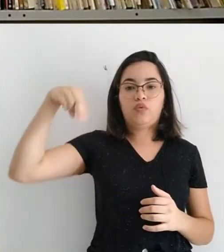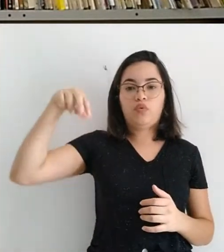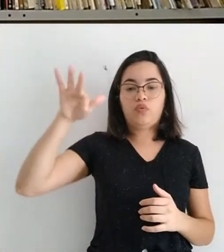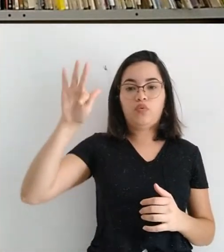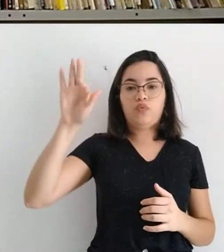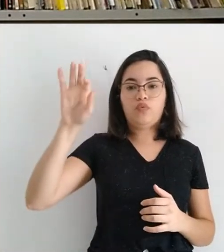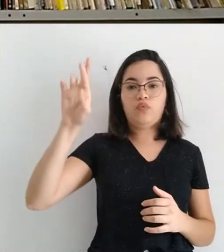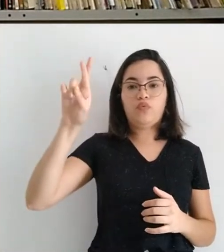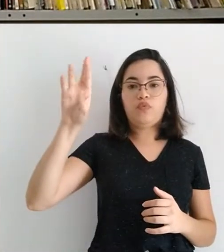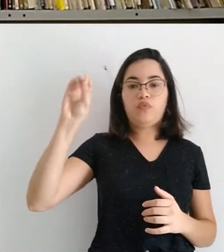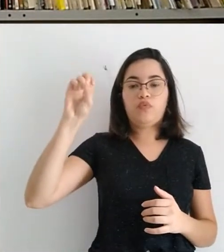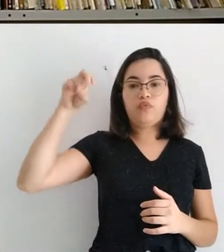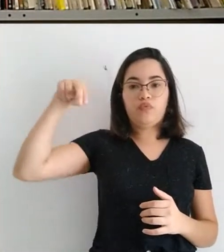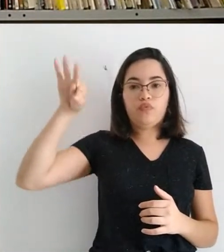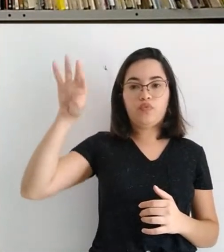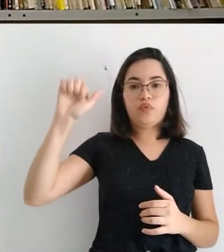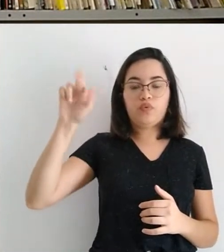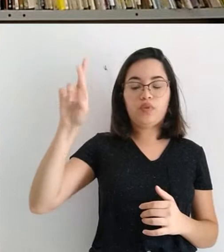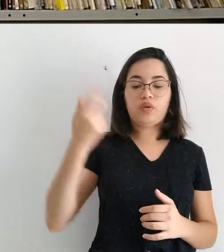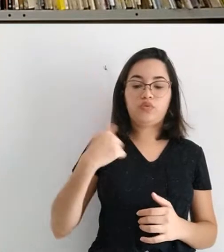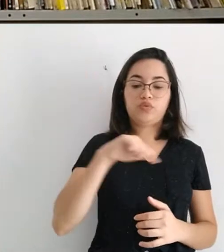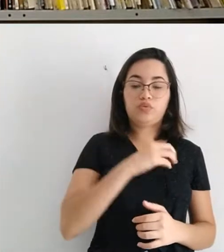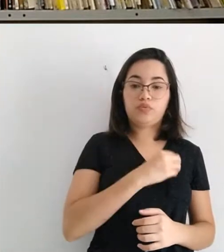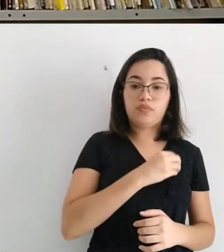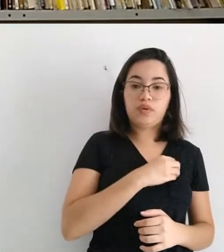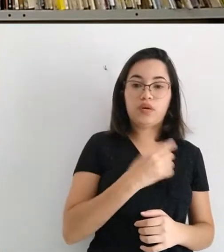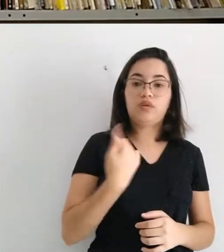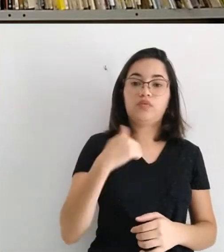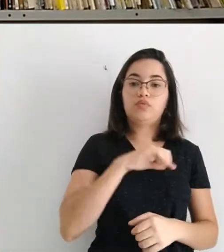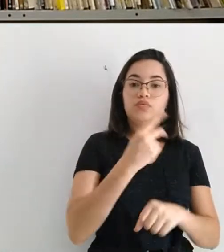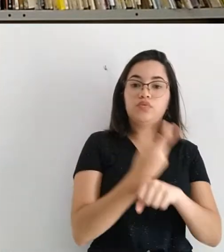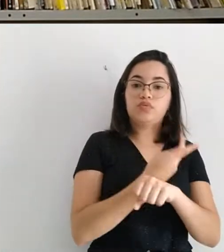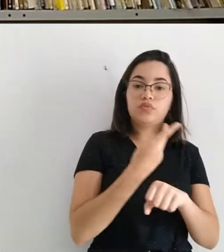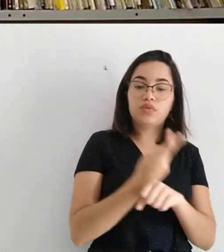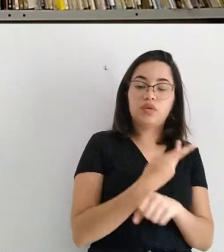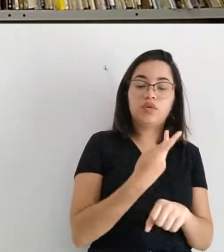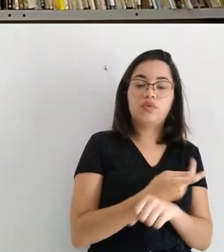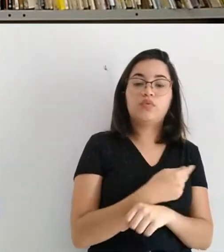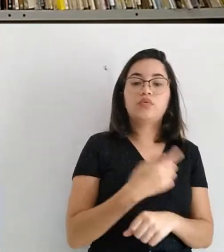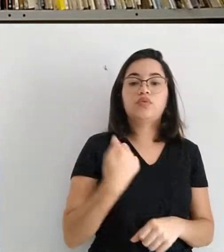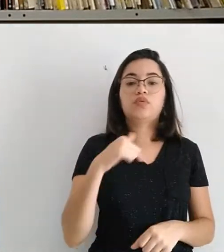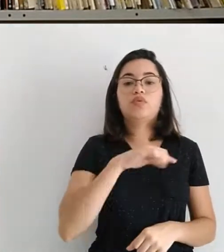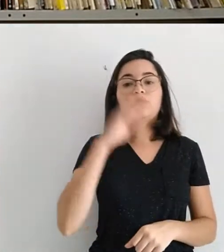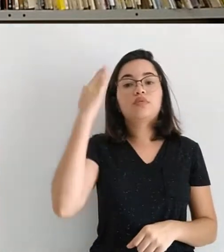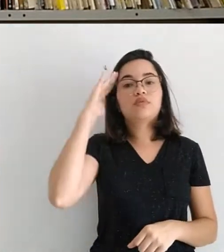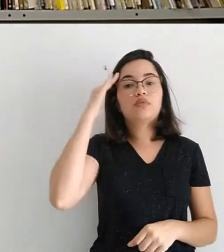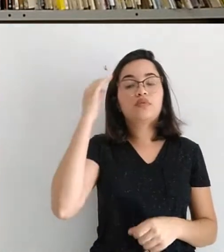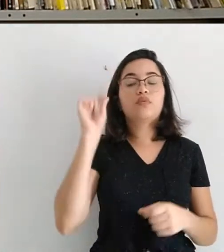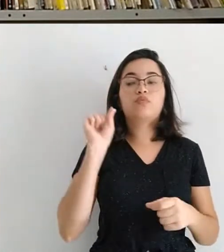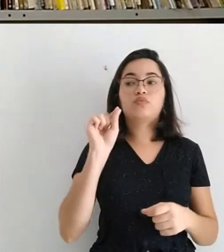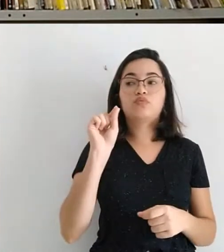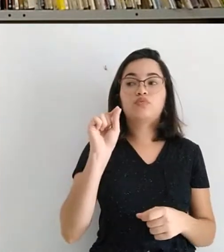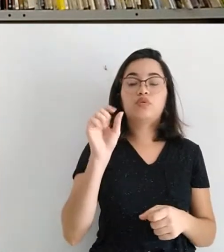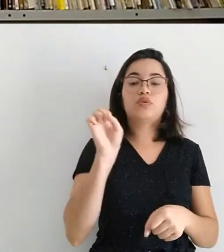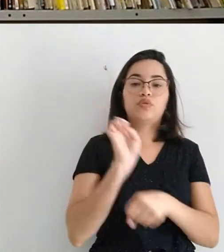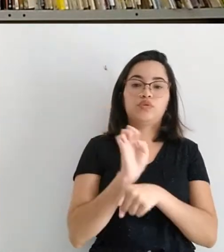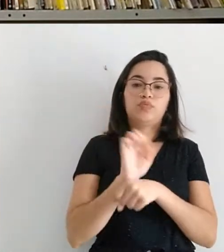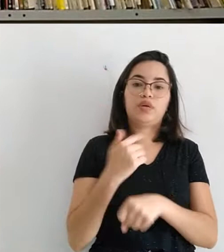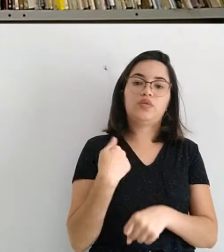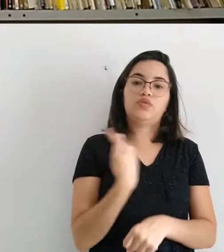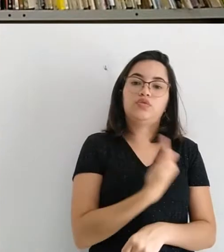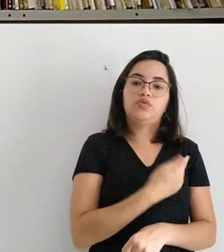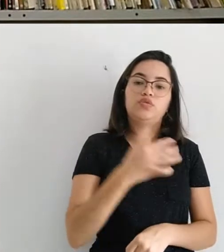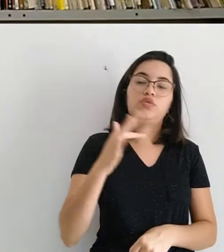os nossos pecados, com os nossos erros e entendermos o que nos espera